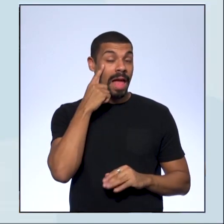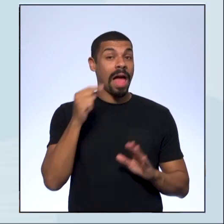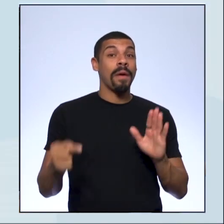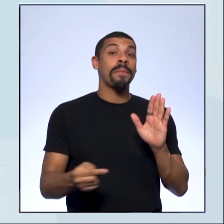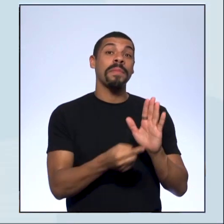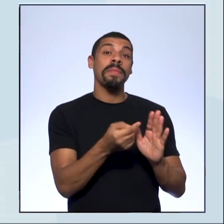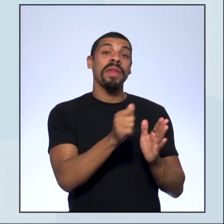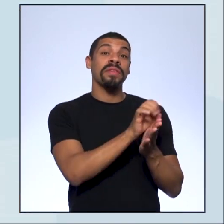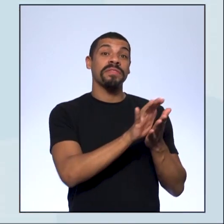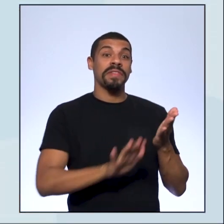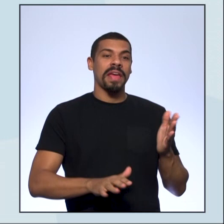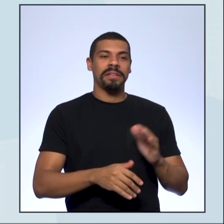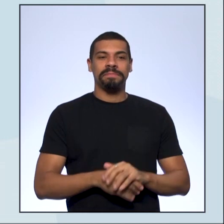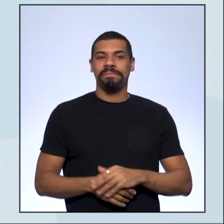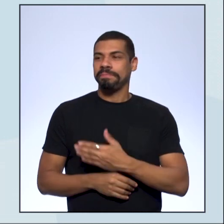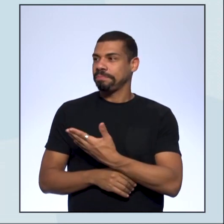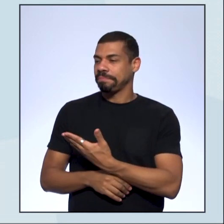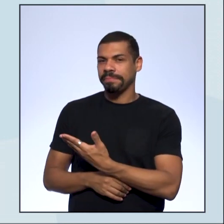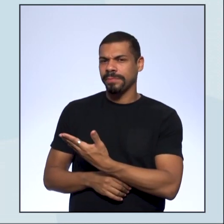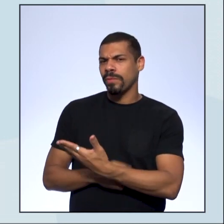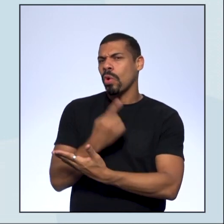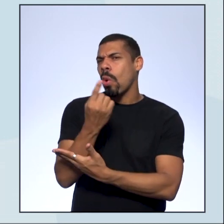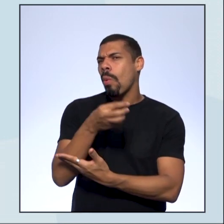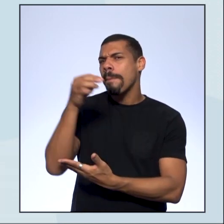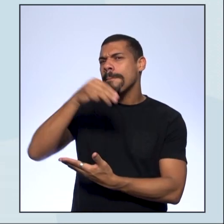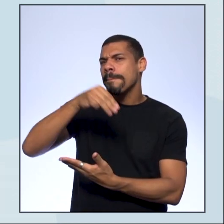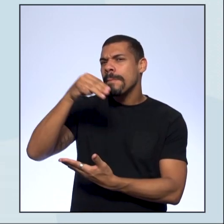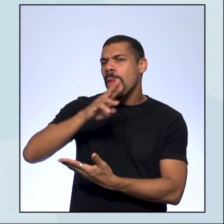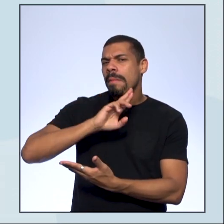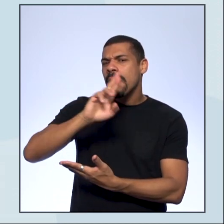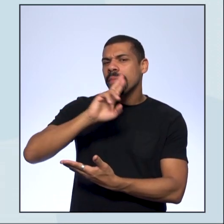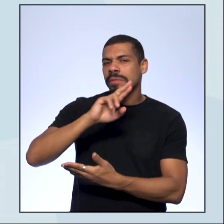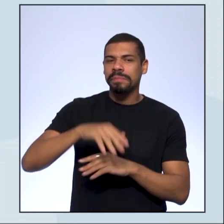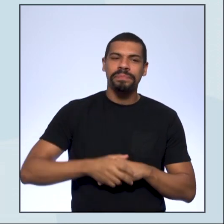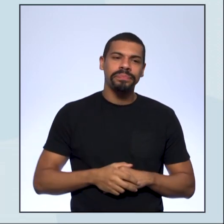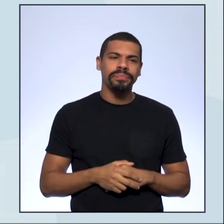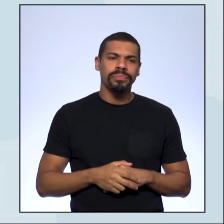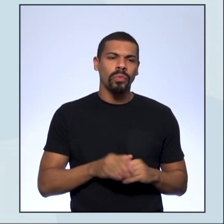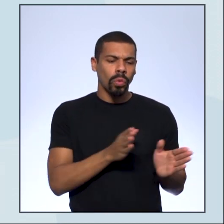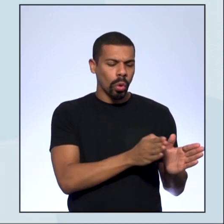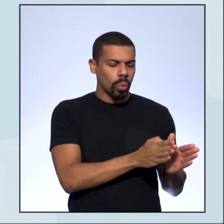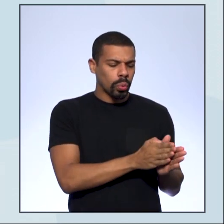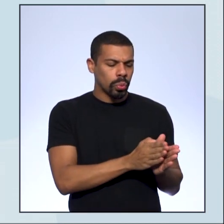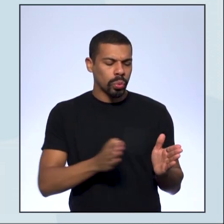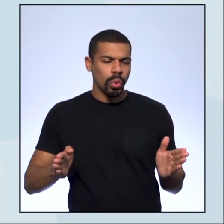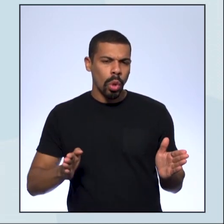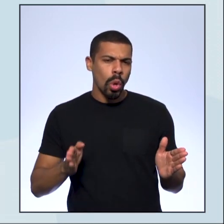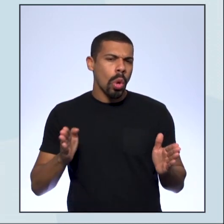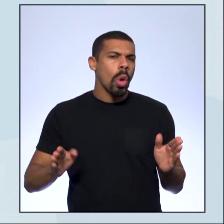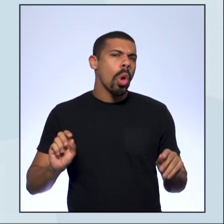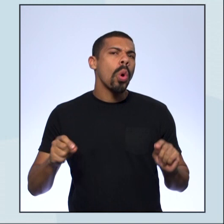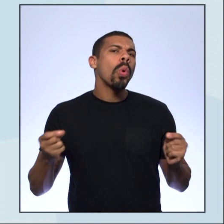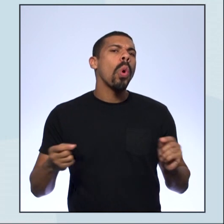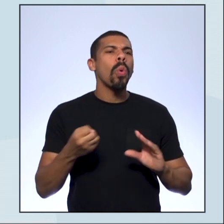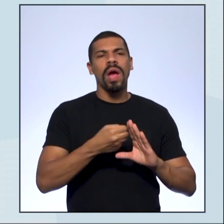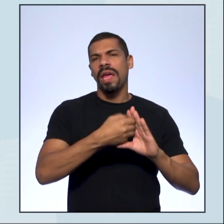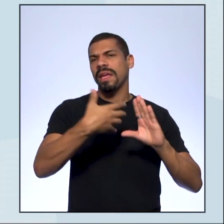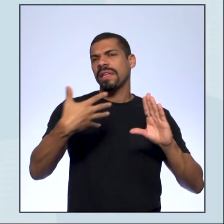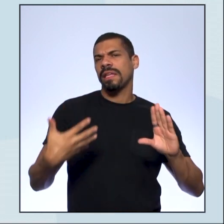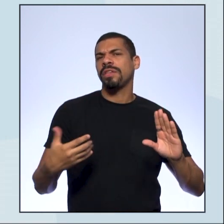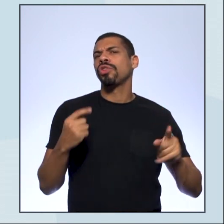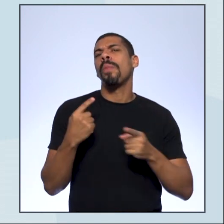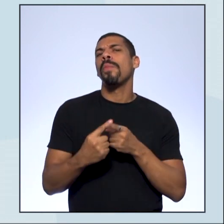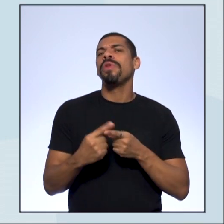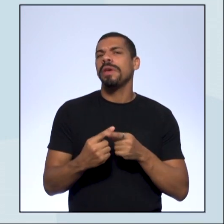ter 1 minuto para responder. Olha só, os períodos intermediários, eles se caracterizavam por quê? Né? Qual